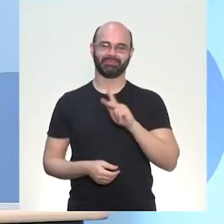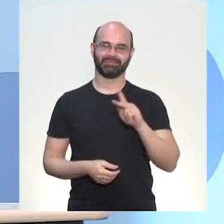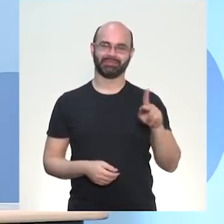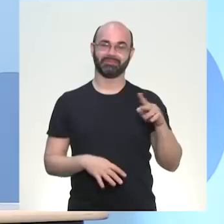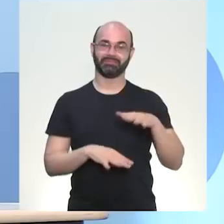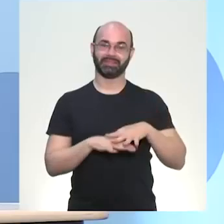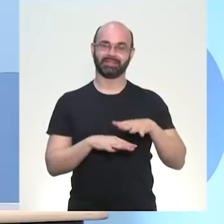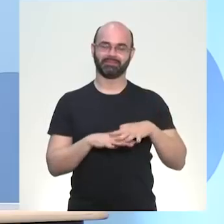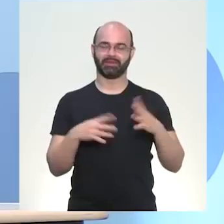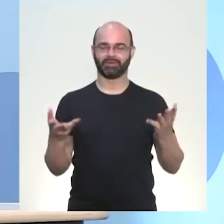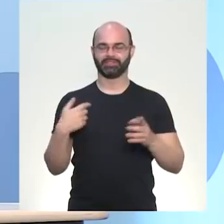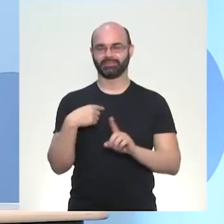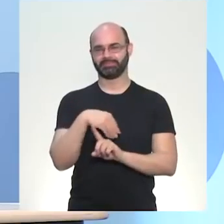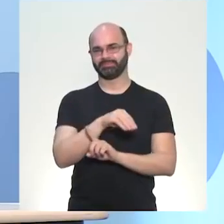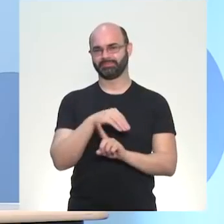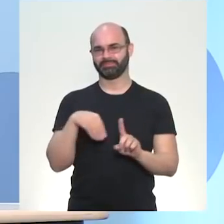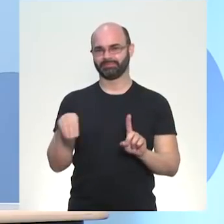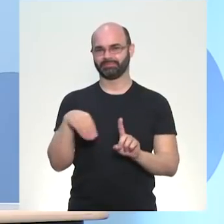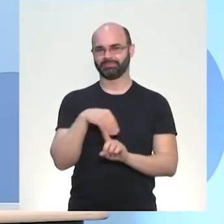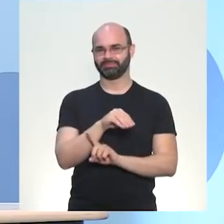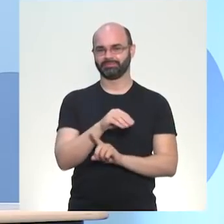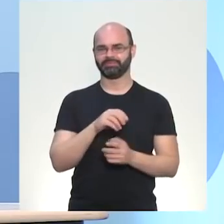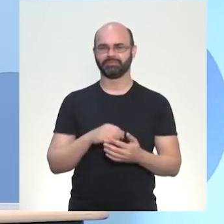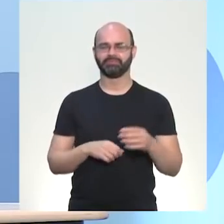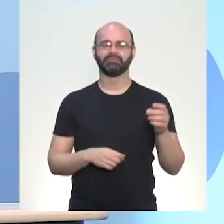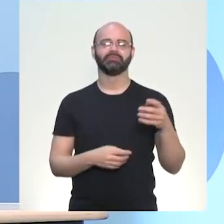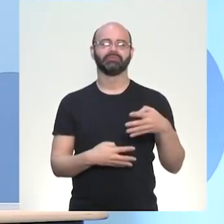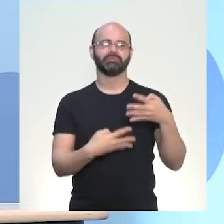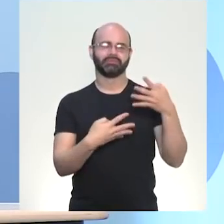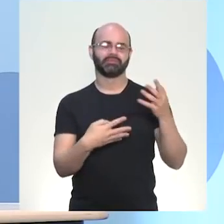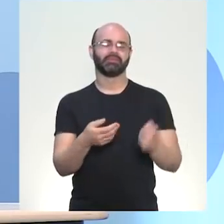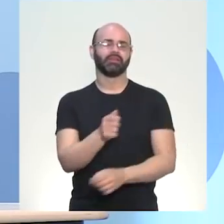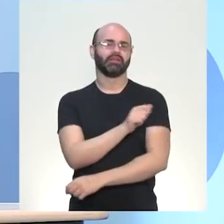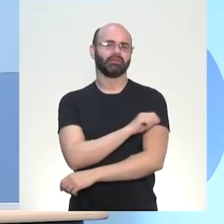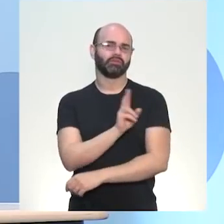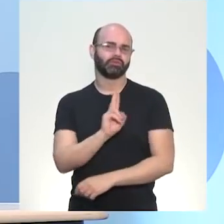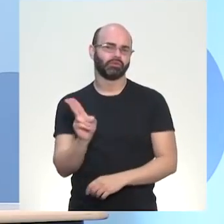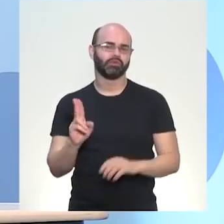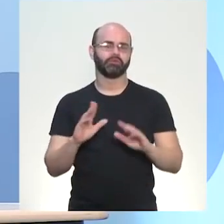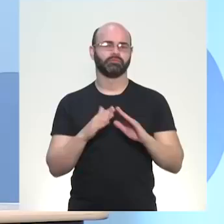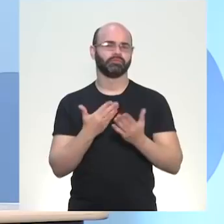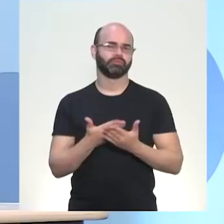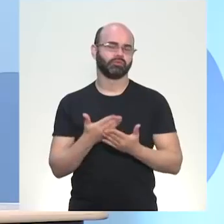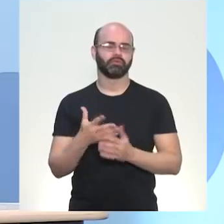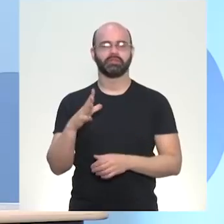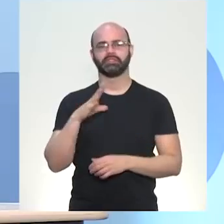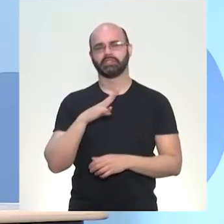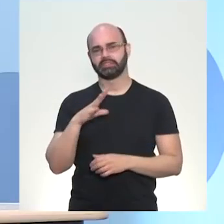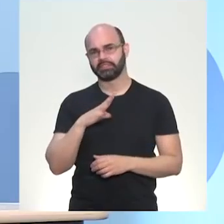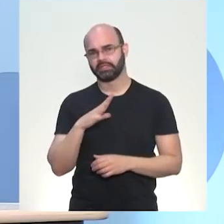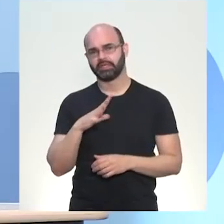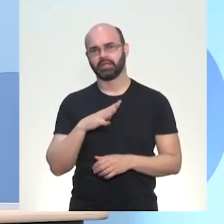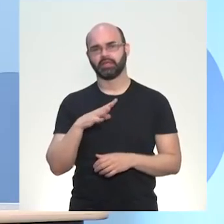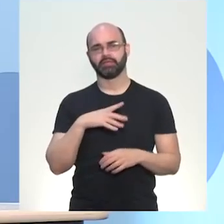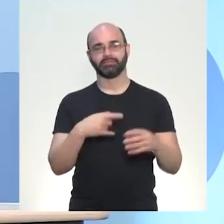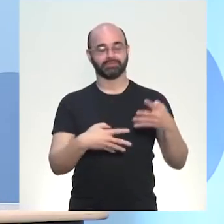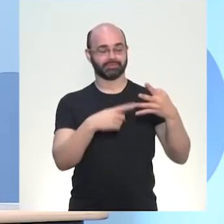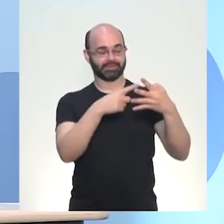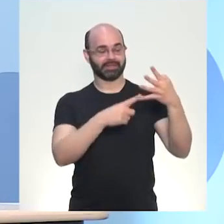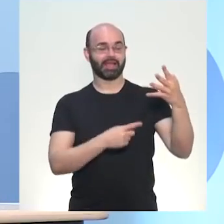ser o moderador. Manda o nome do aluno, manda o nome da escola, manda o nome da cidade de onde está falando, para a gente dar os